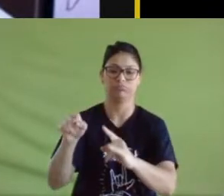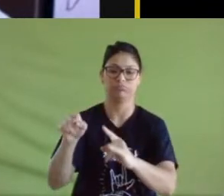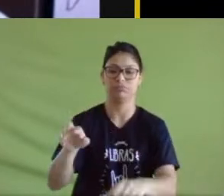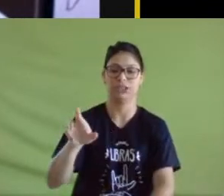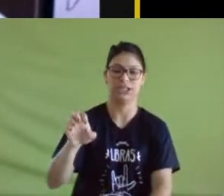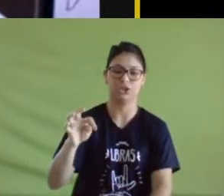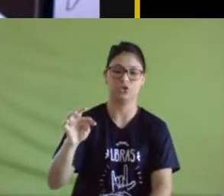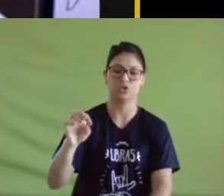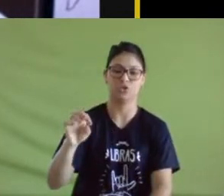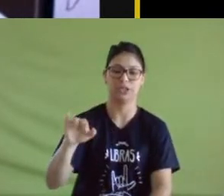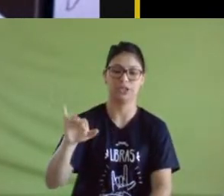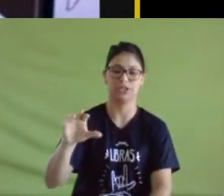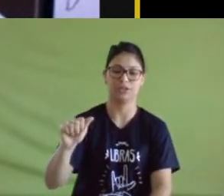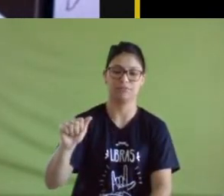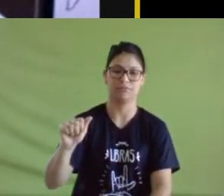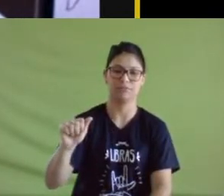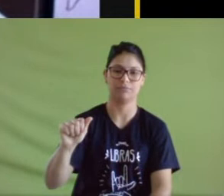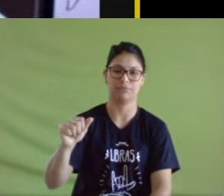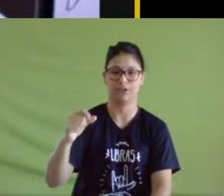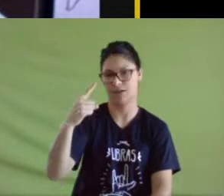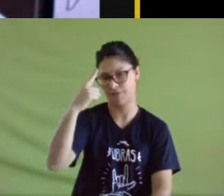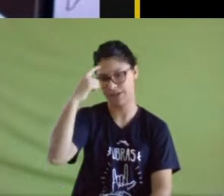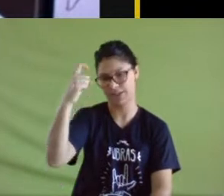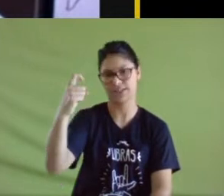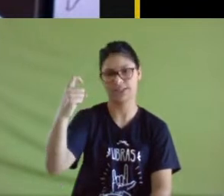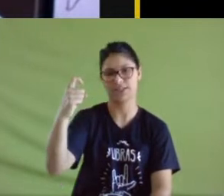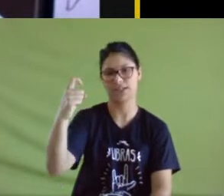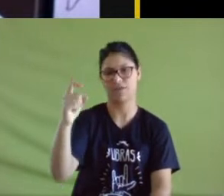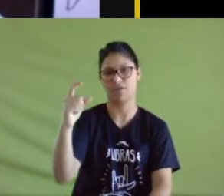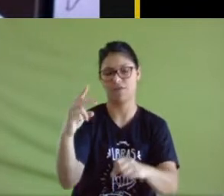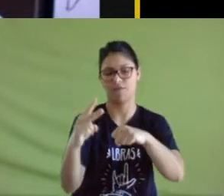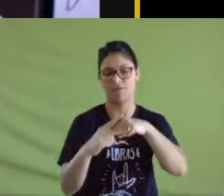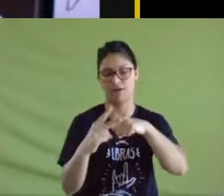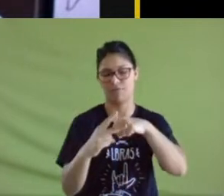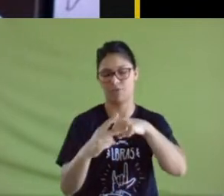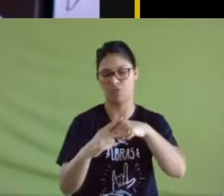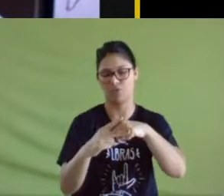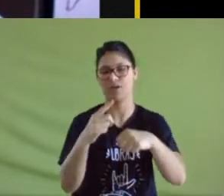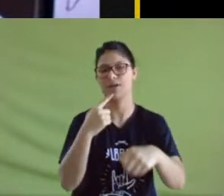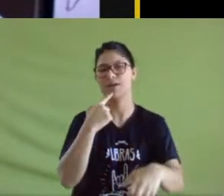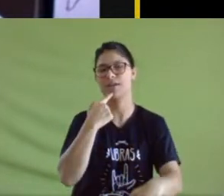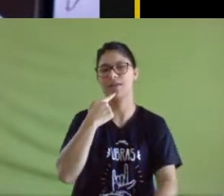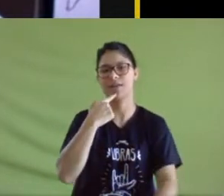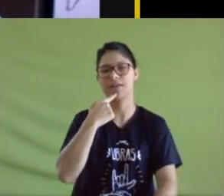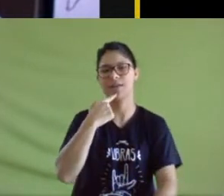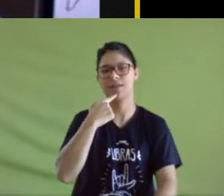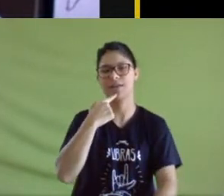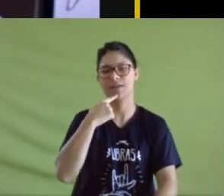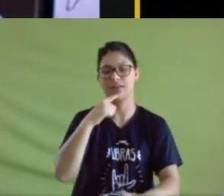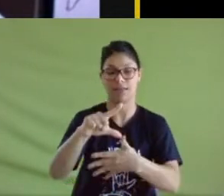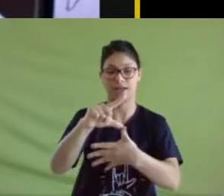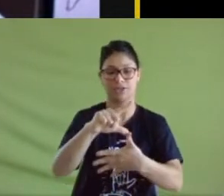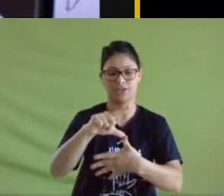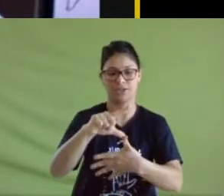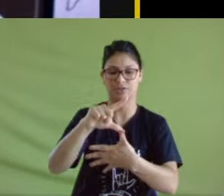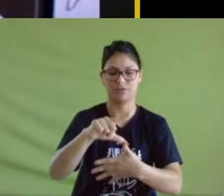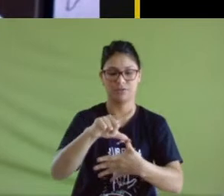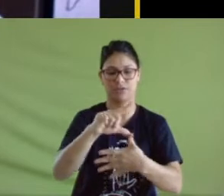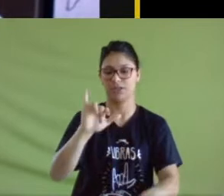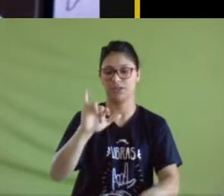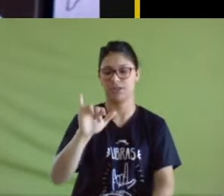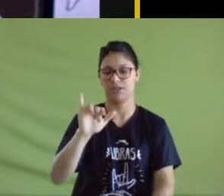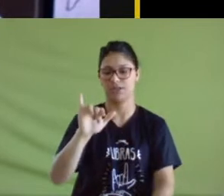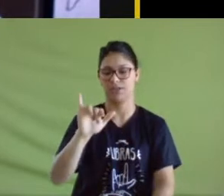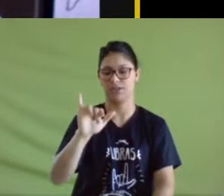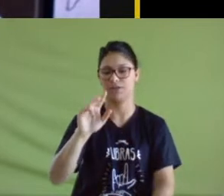inventio, invenção, vem do verbo latino invenire, invenire. Quando eu digo